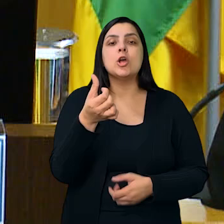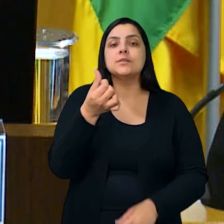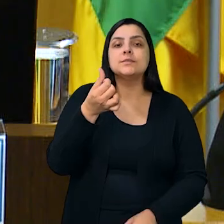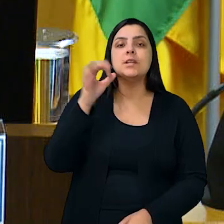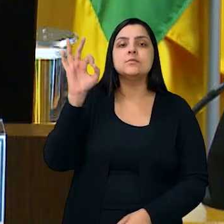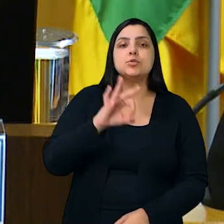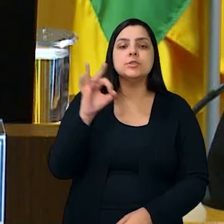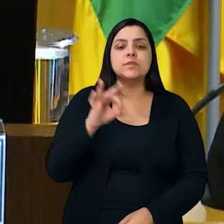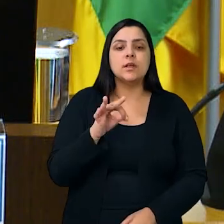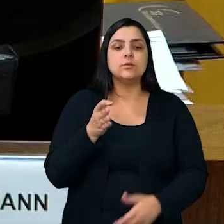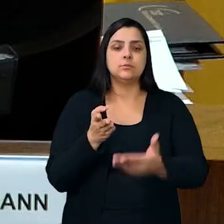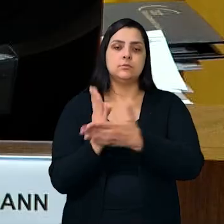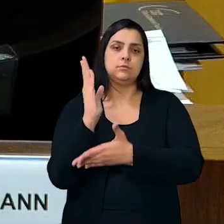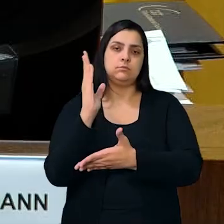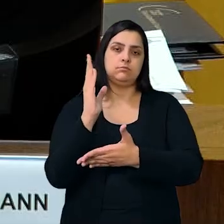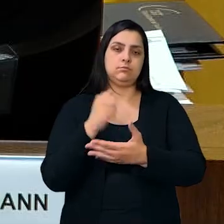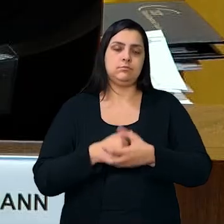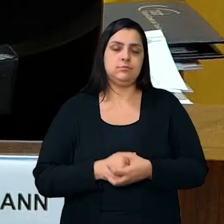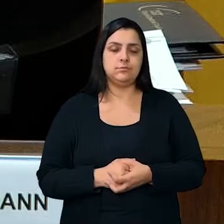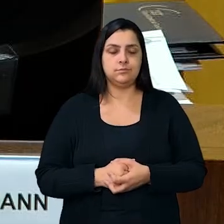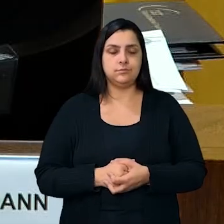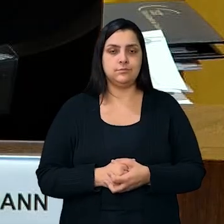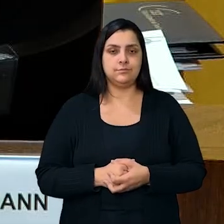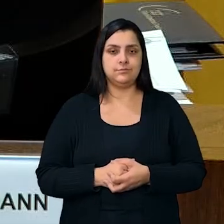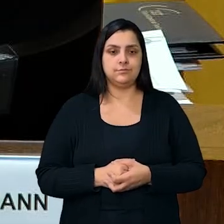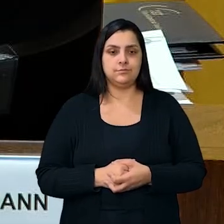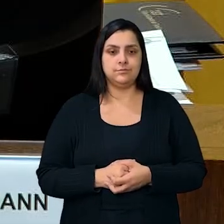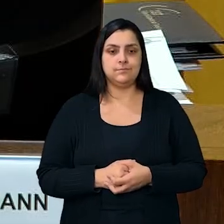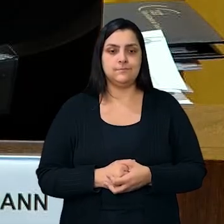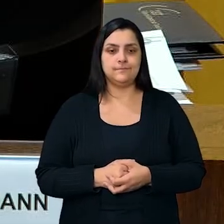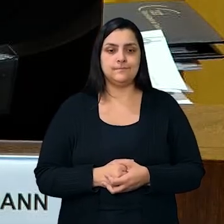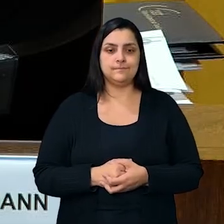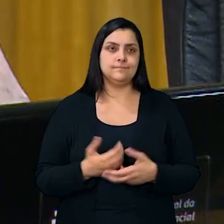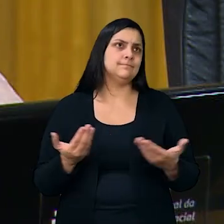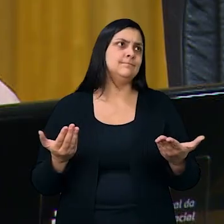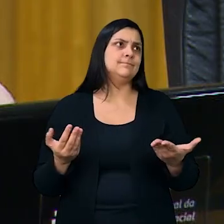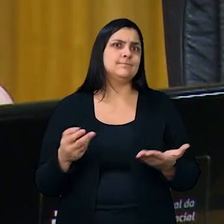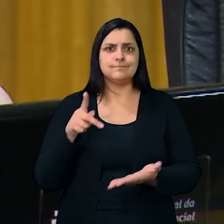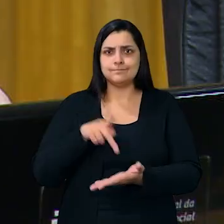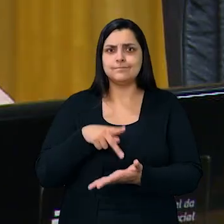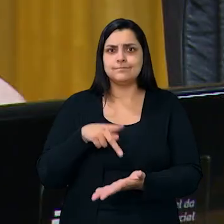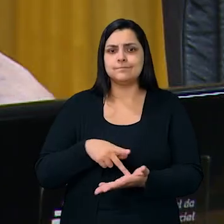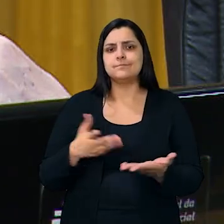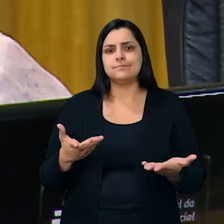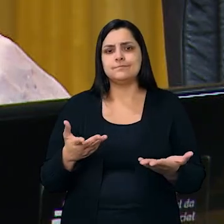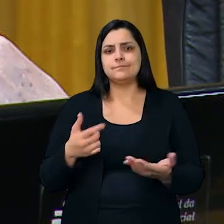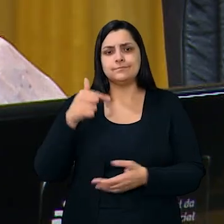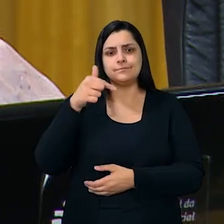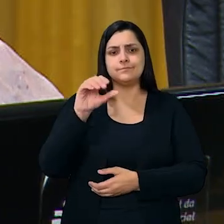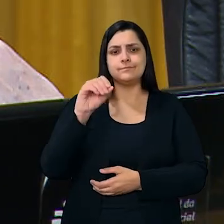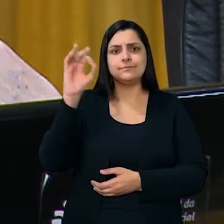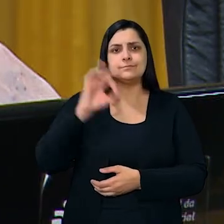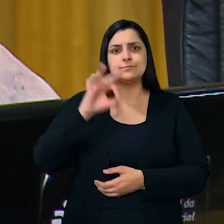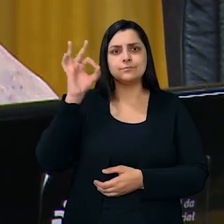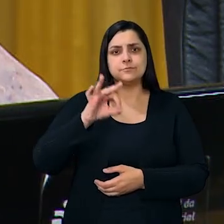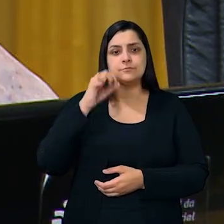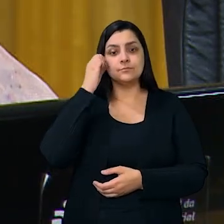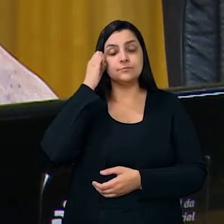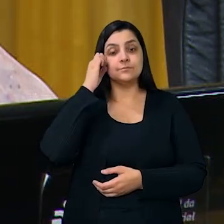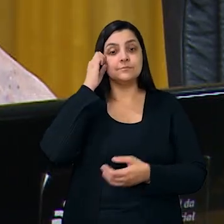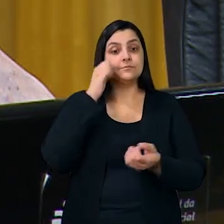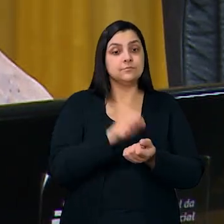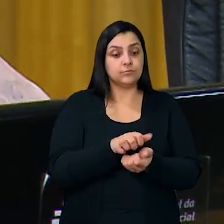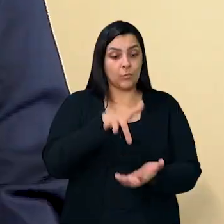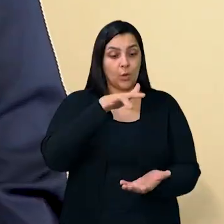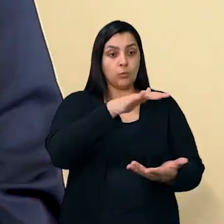apenas 6% é provido. Então, na realidade, nós temos 70%